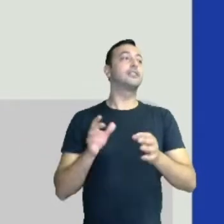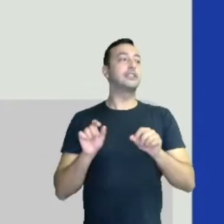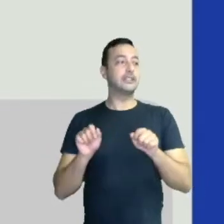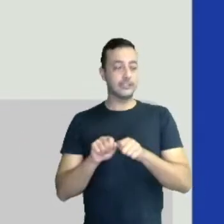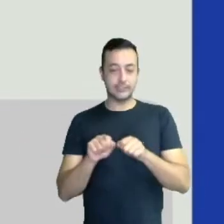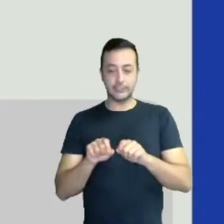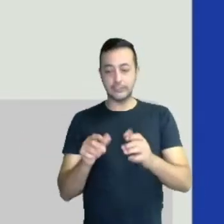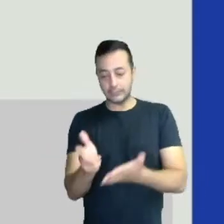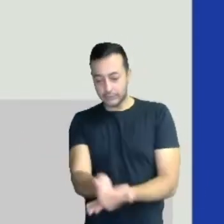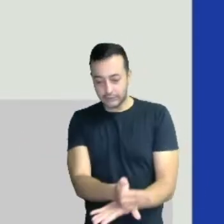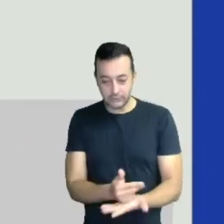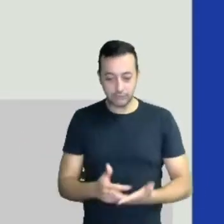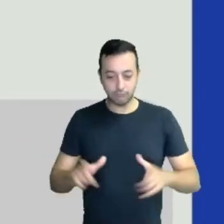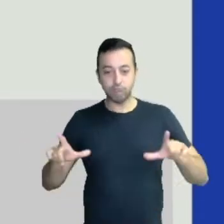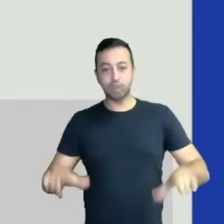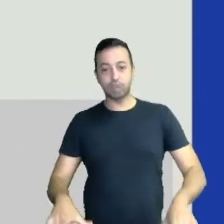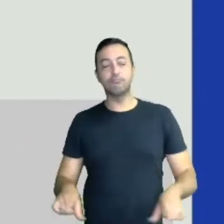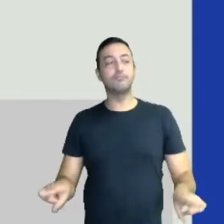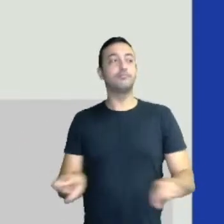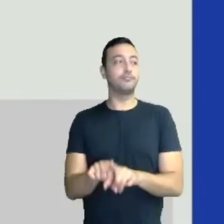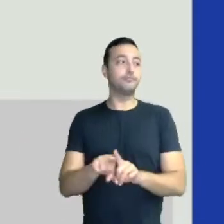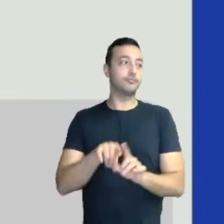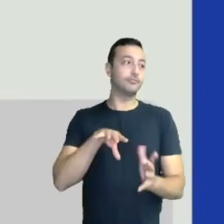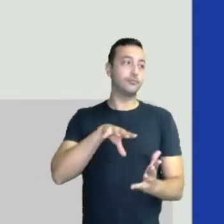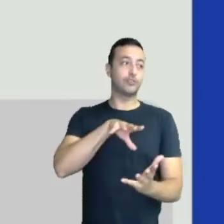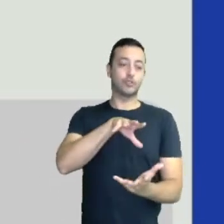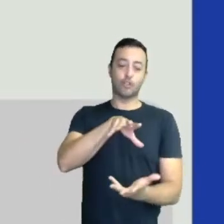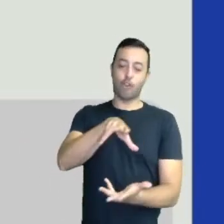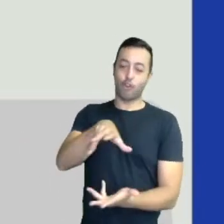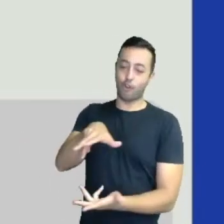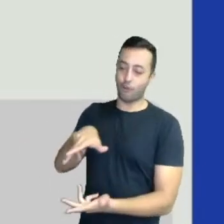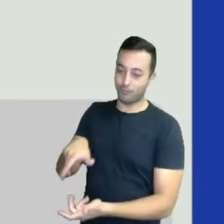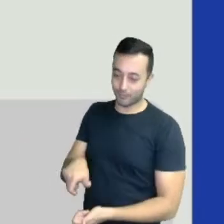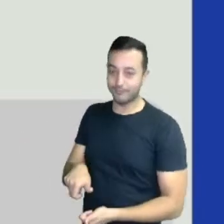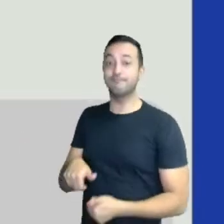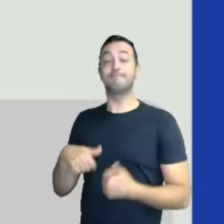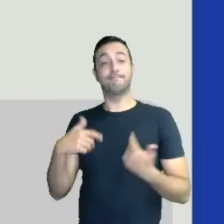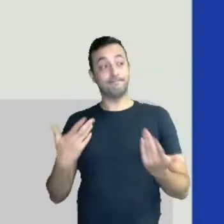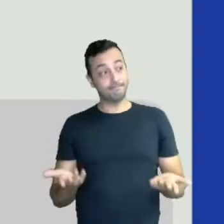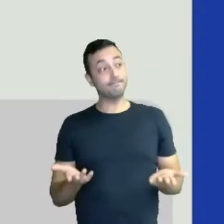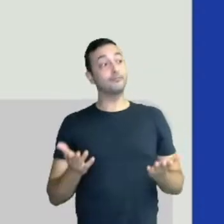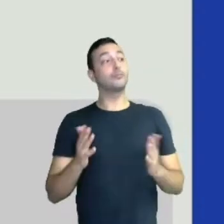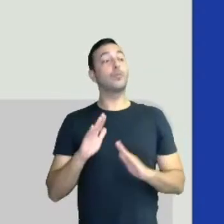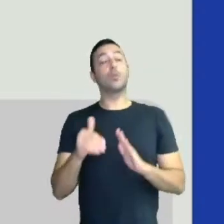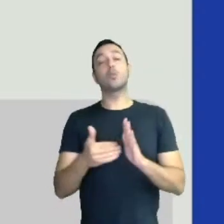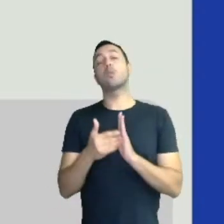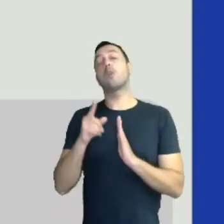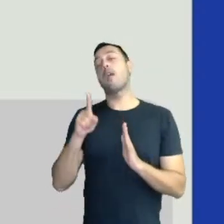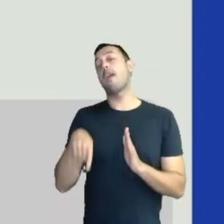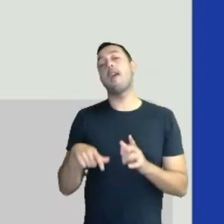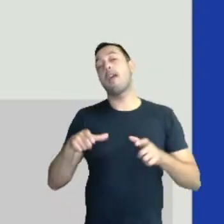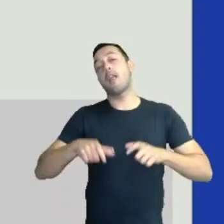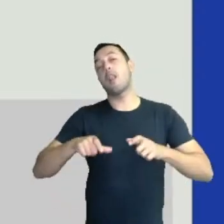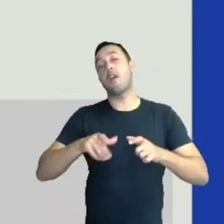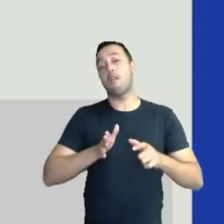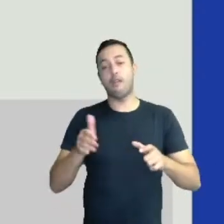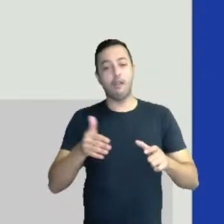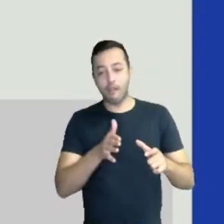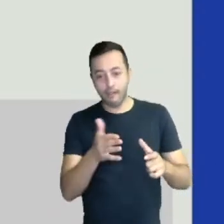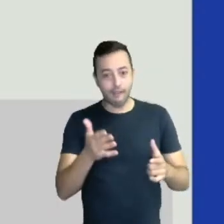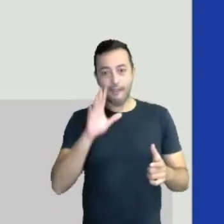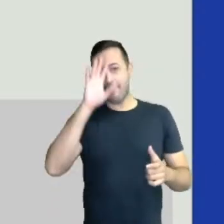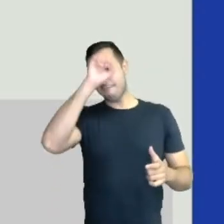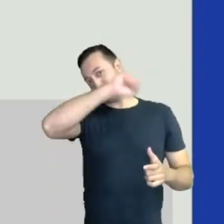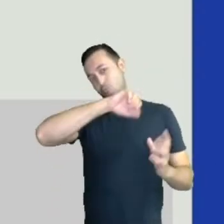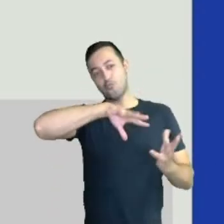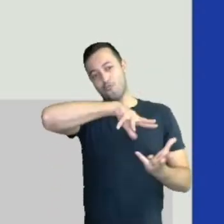plantas, croquis e globo terrestre. Todas essas representações servem para a gente se localizar no meio do